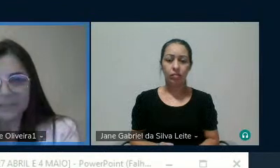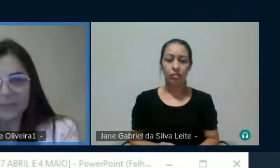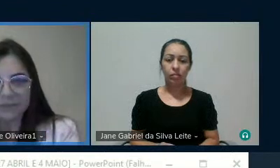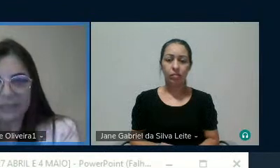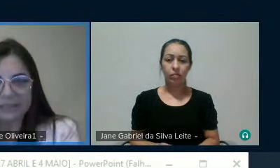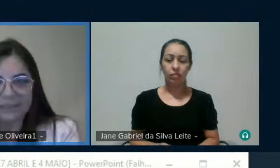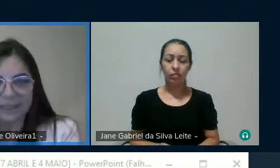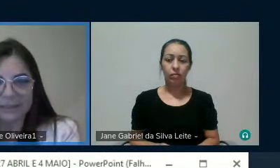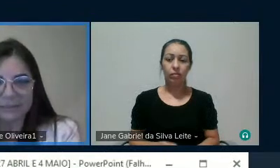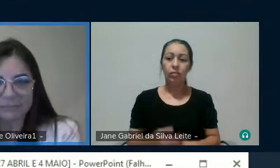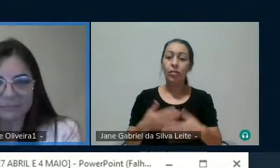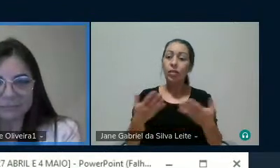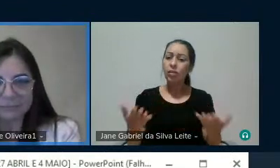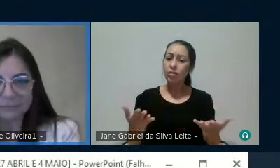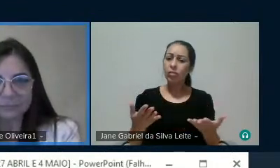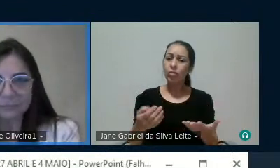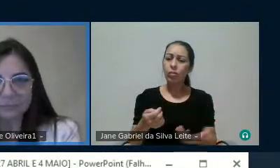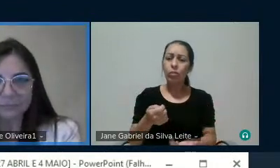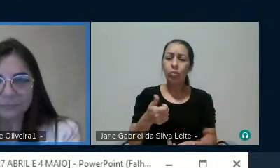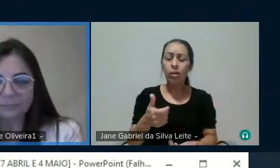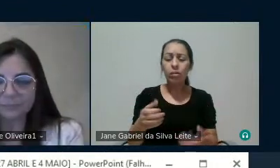Então, quase para finalizar, né?